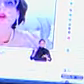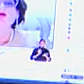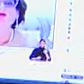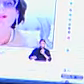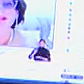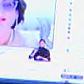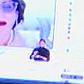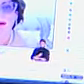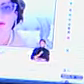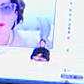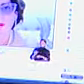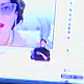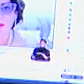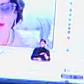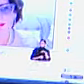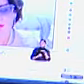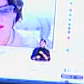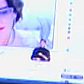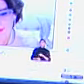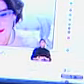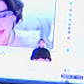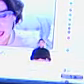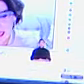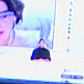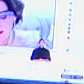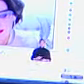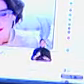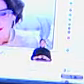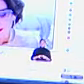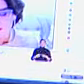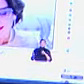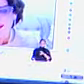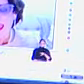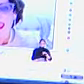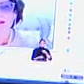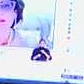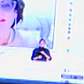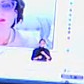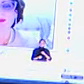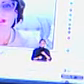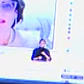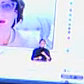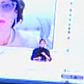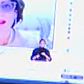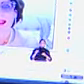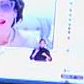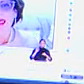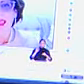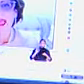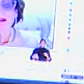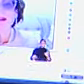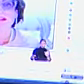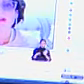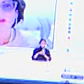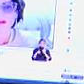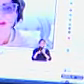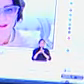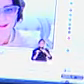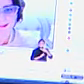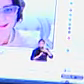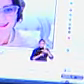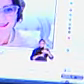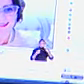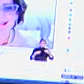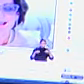integrantes do setor público e de entidades privadas e representantes da sociedade civil nos debates temas relacionados à